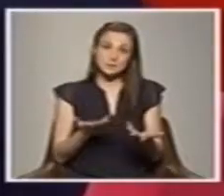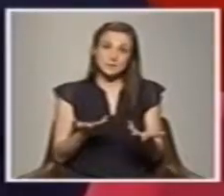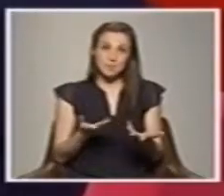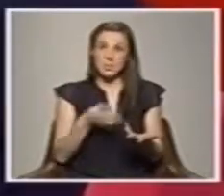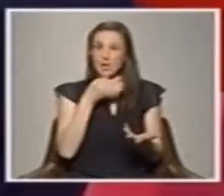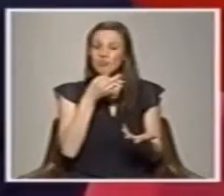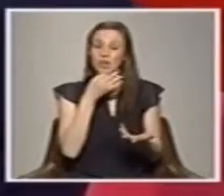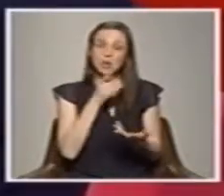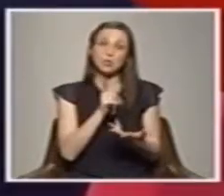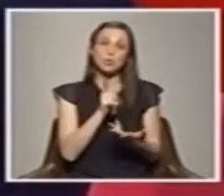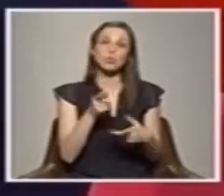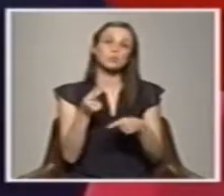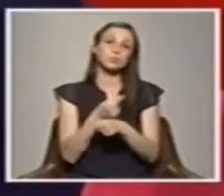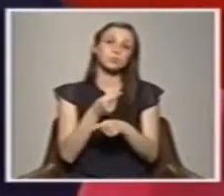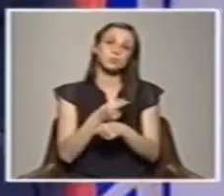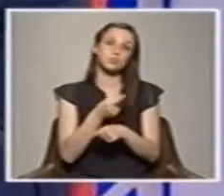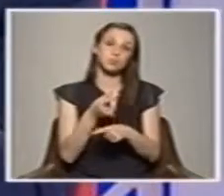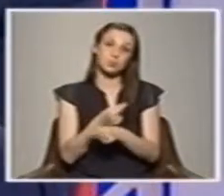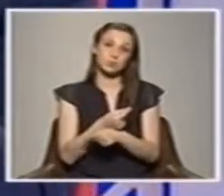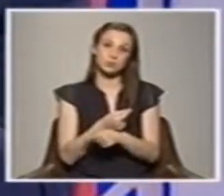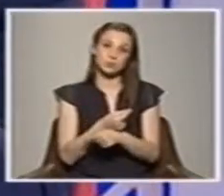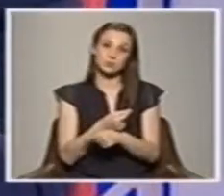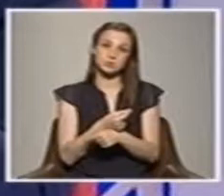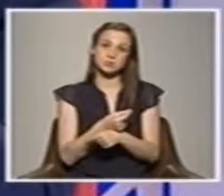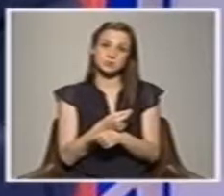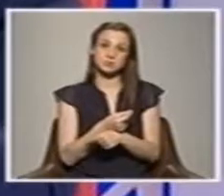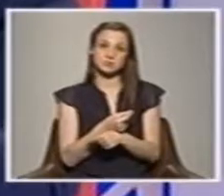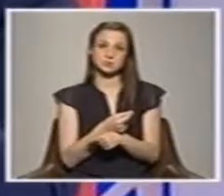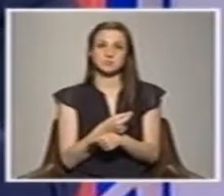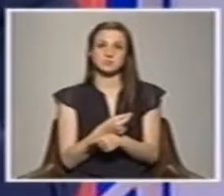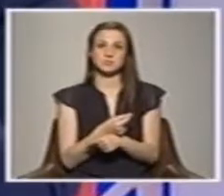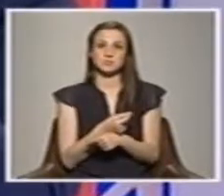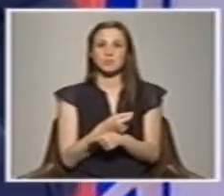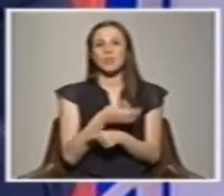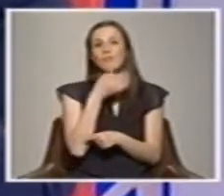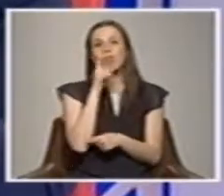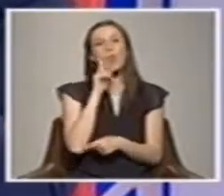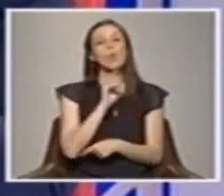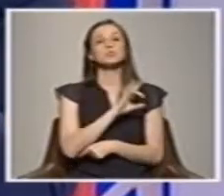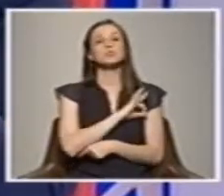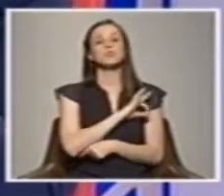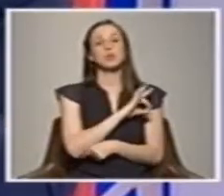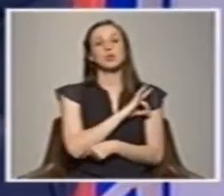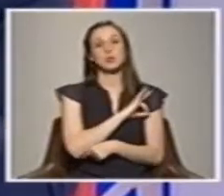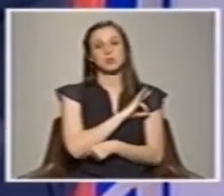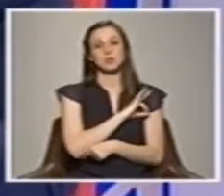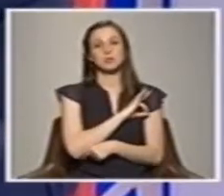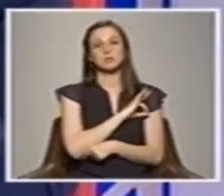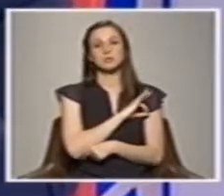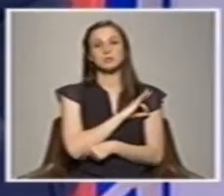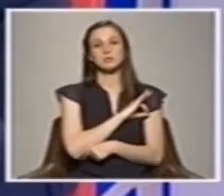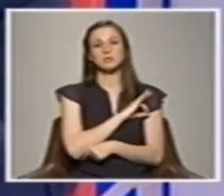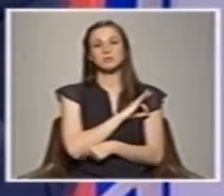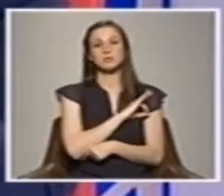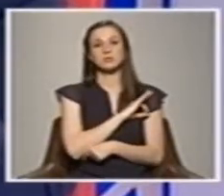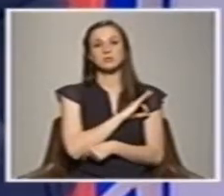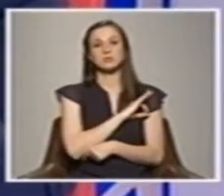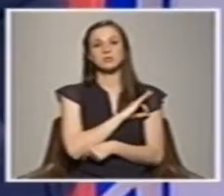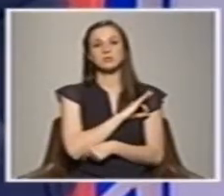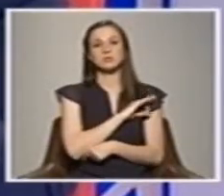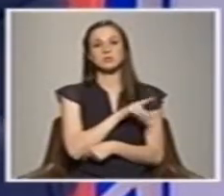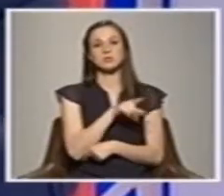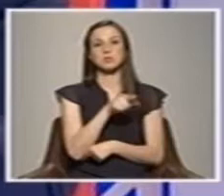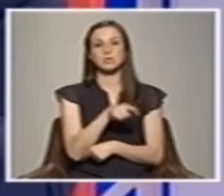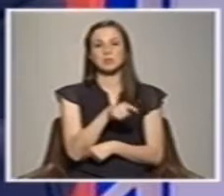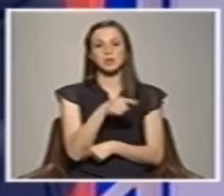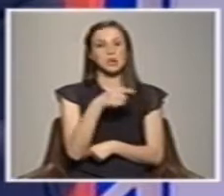do consumo. No caso em que também falou a senhora que nos acompanhou nas suas